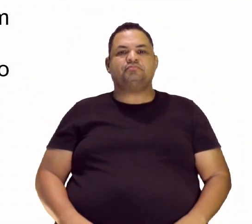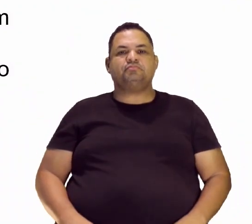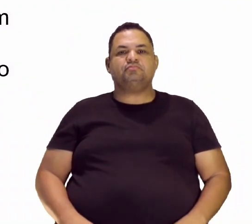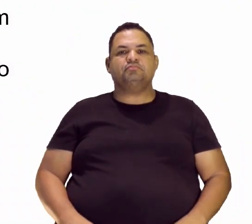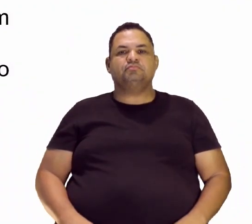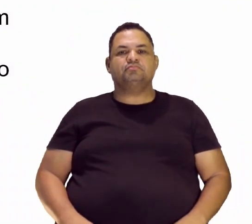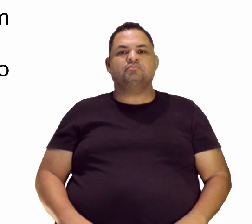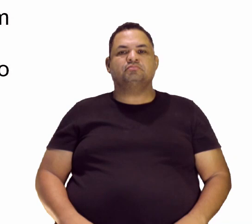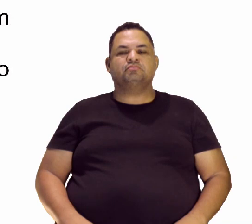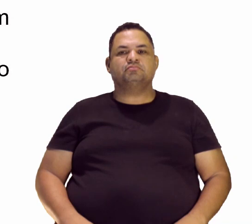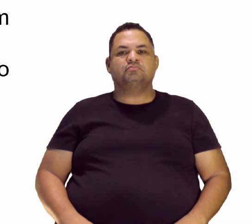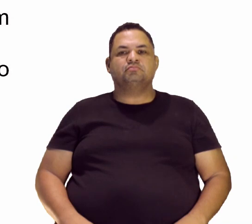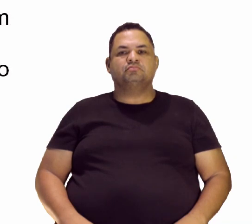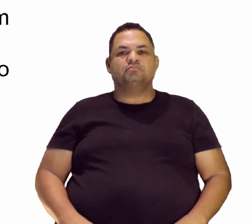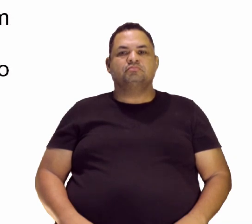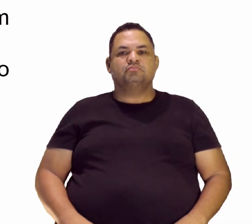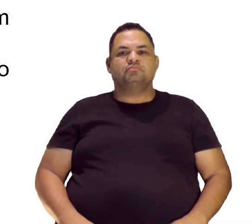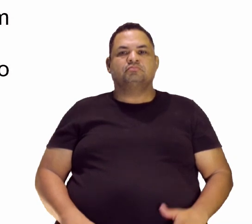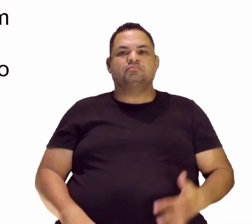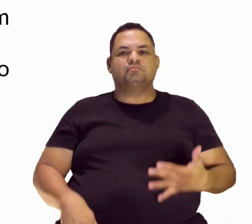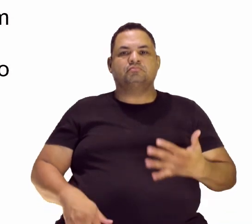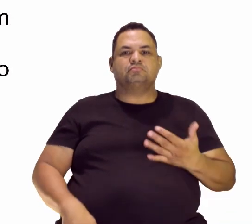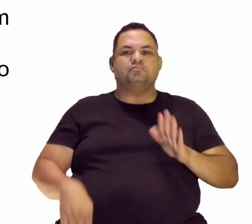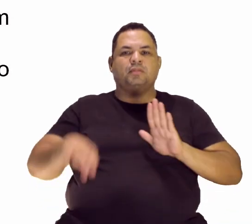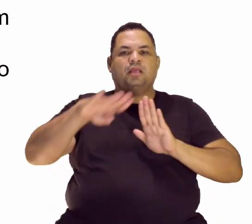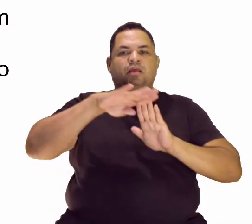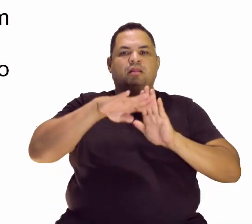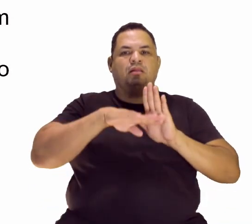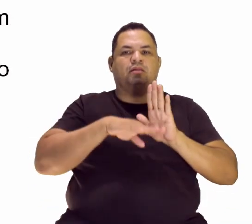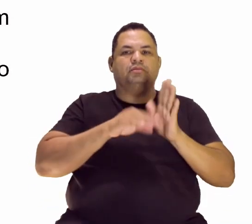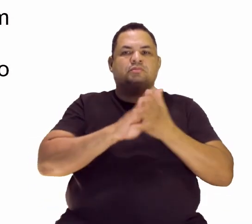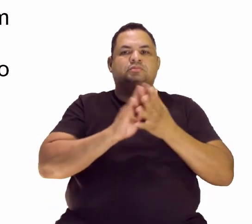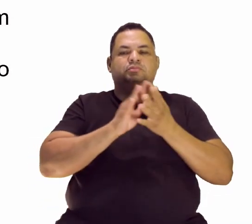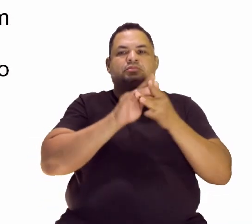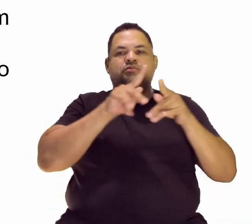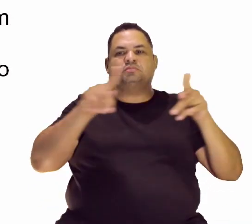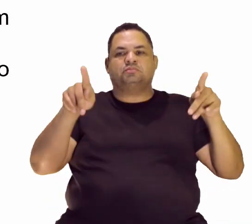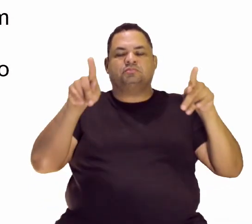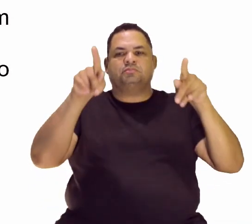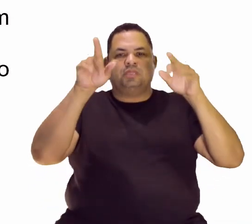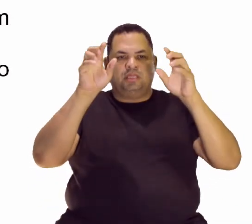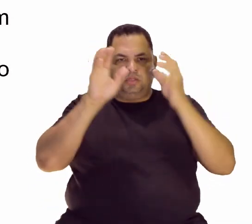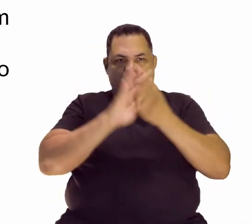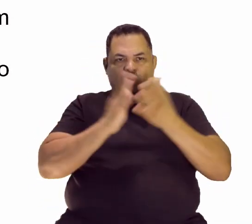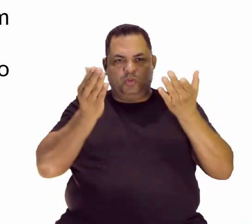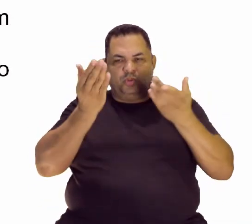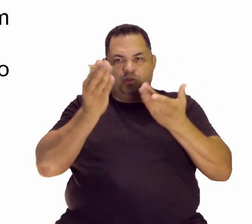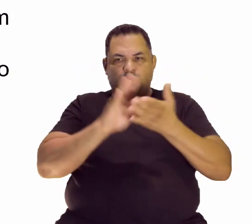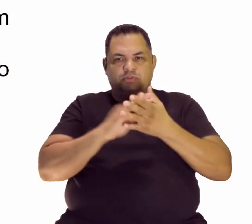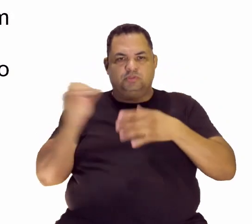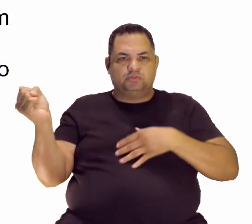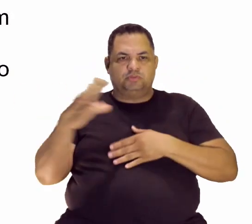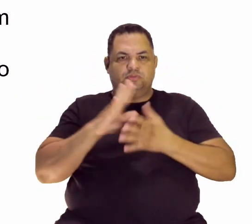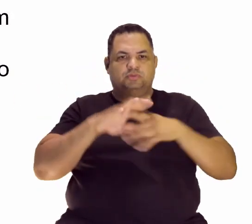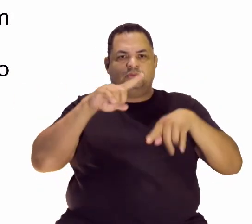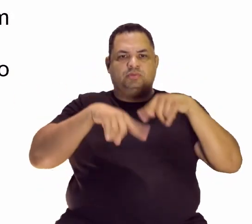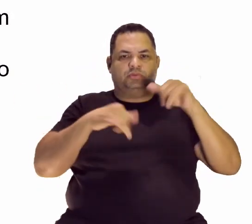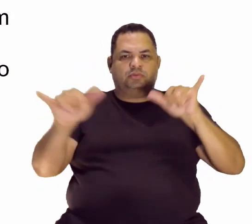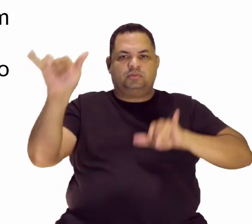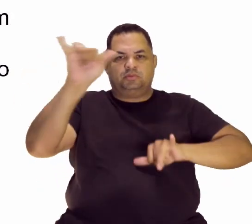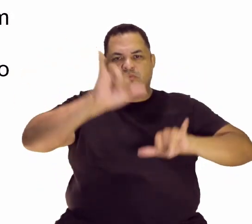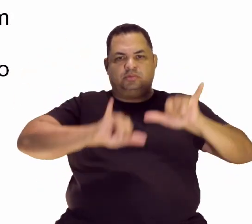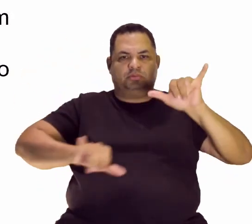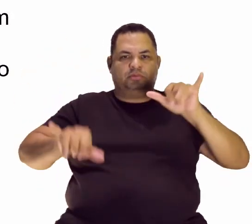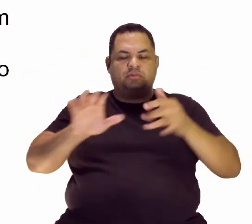seguinte: com relação à classificação periódica moderna dos elementos químicos,